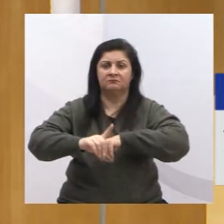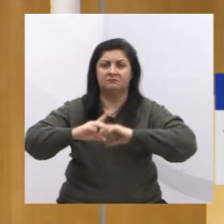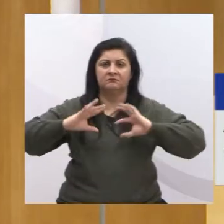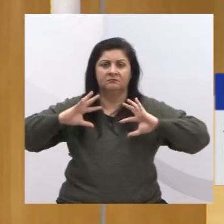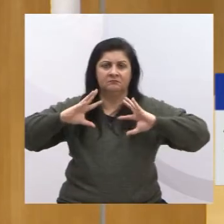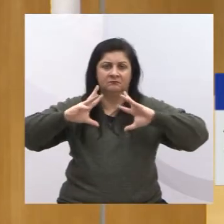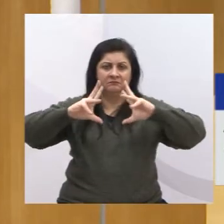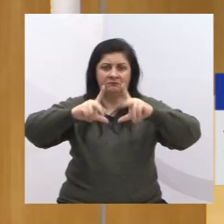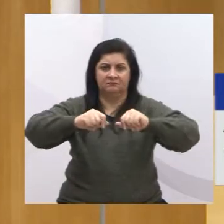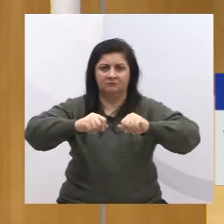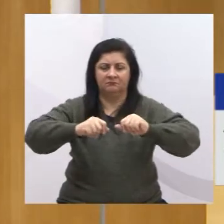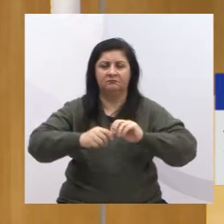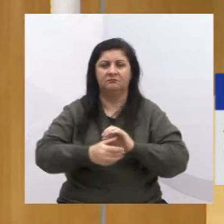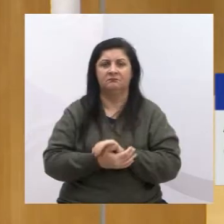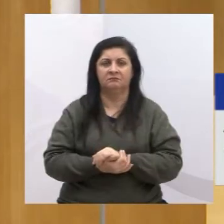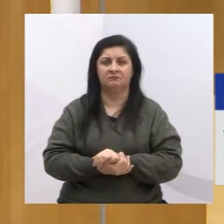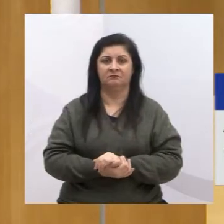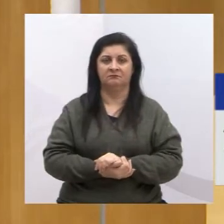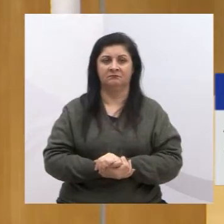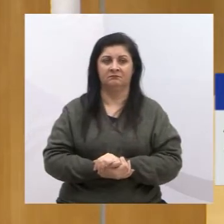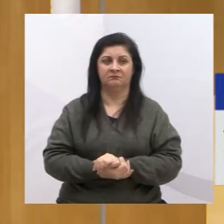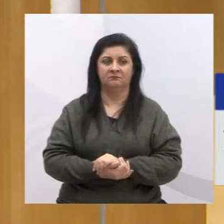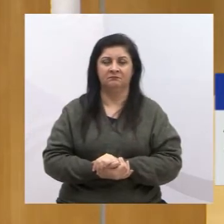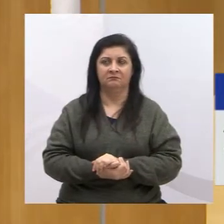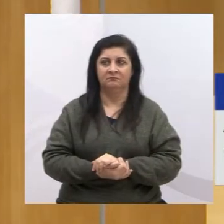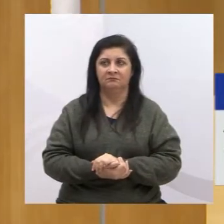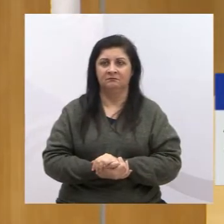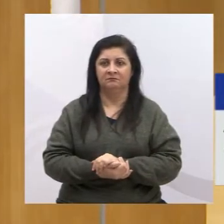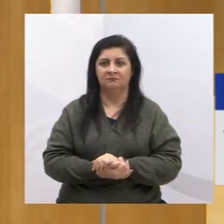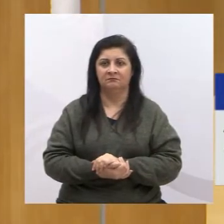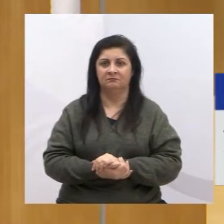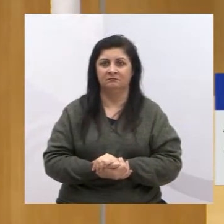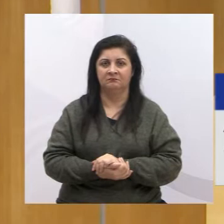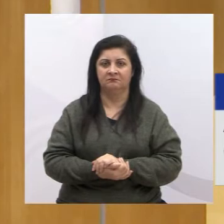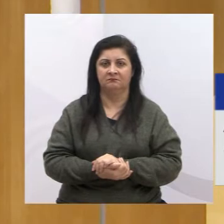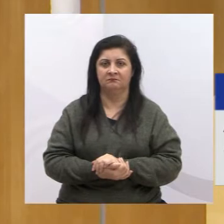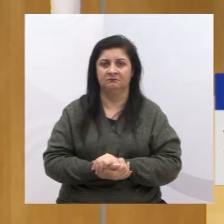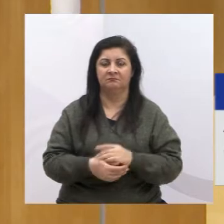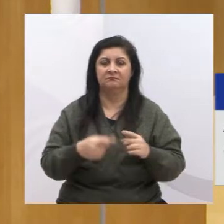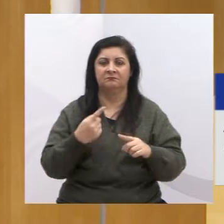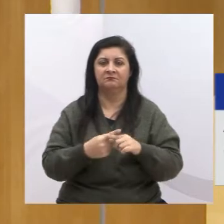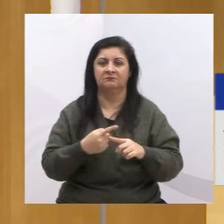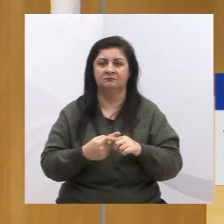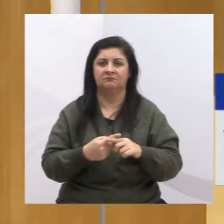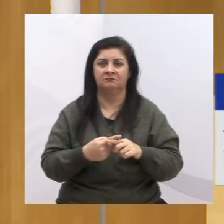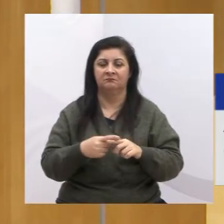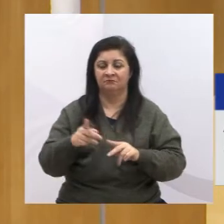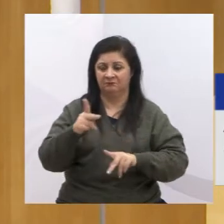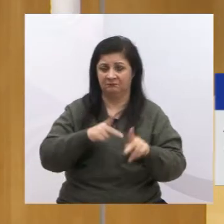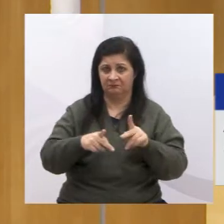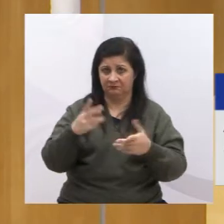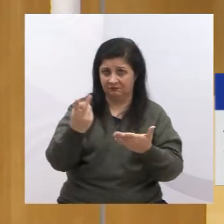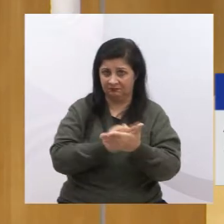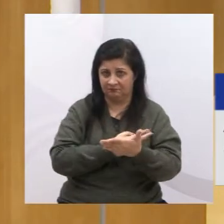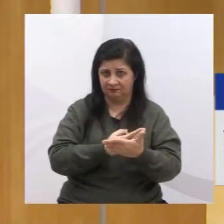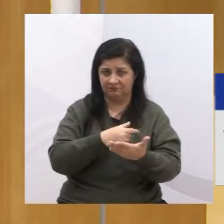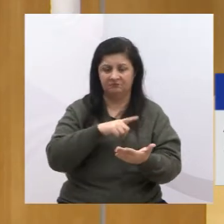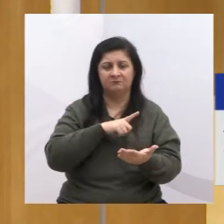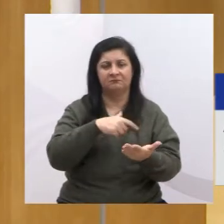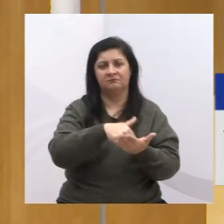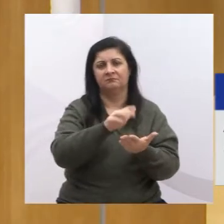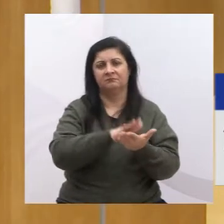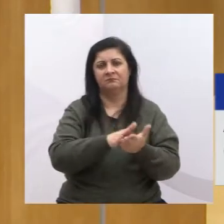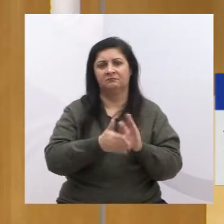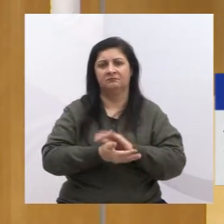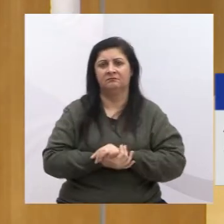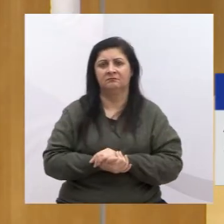A todos. Porque quando o morador faz errado, a multa chega na casa dele. E o executivo vai